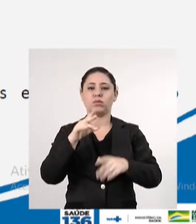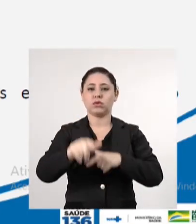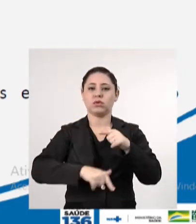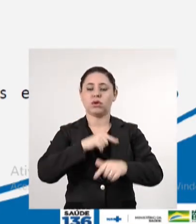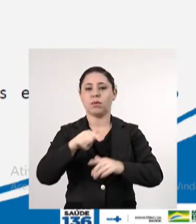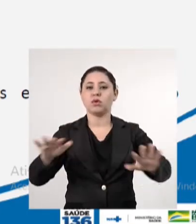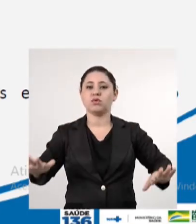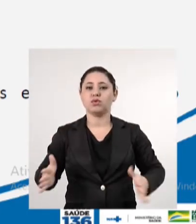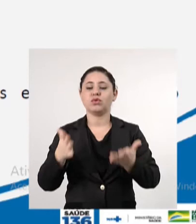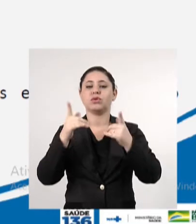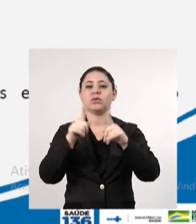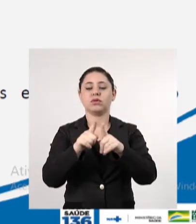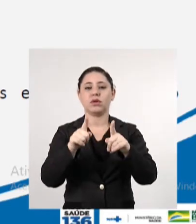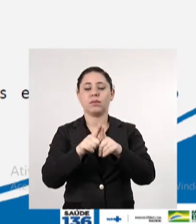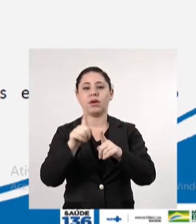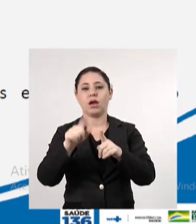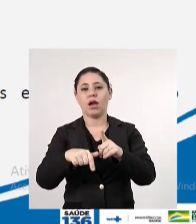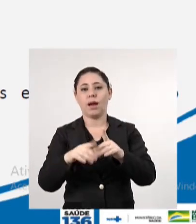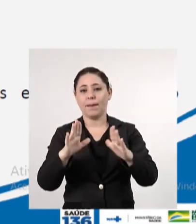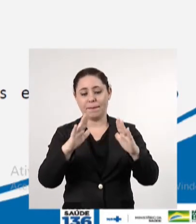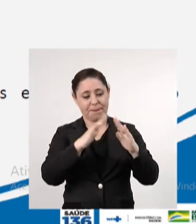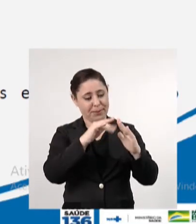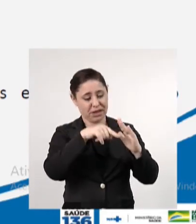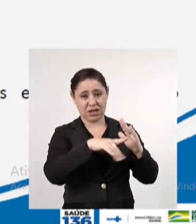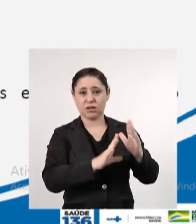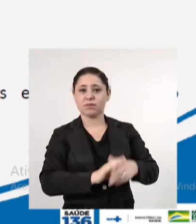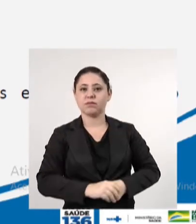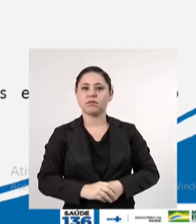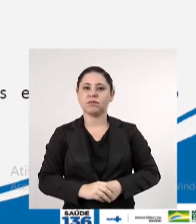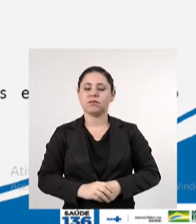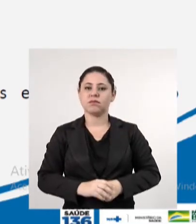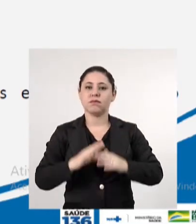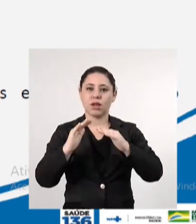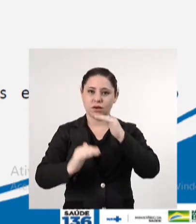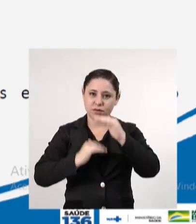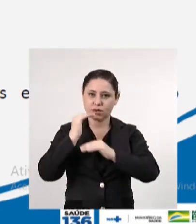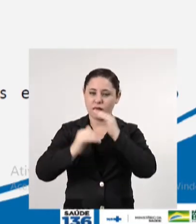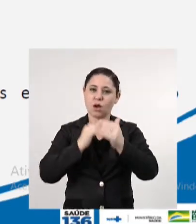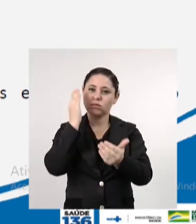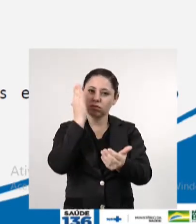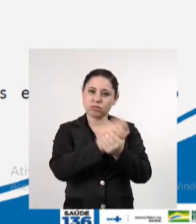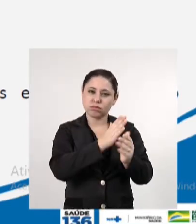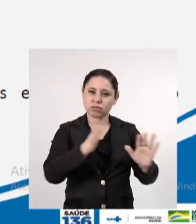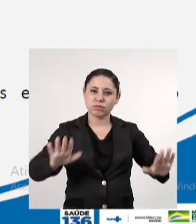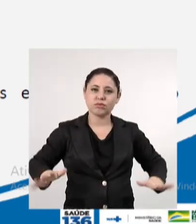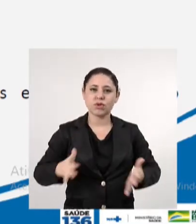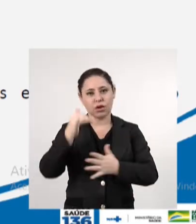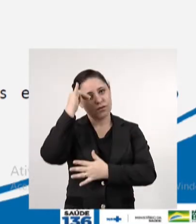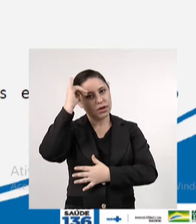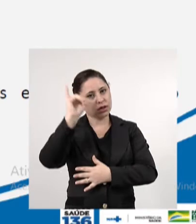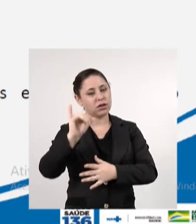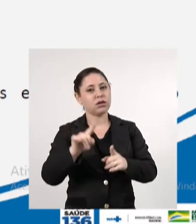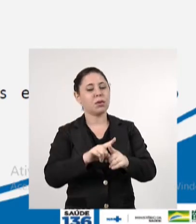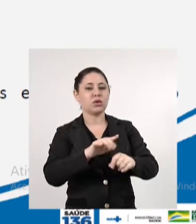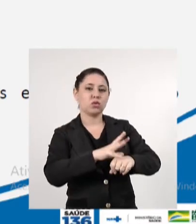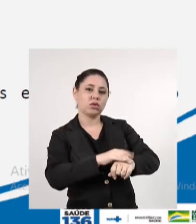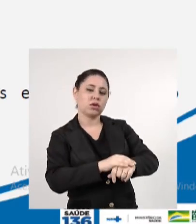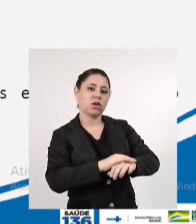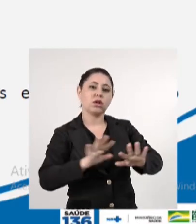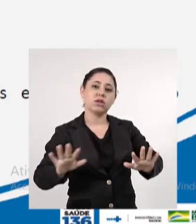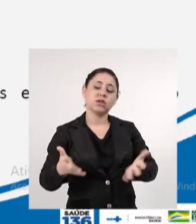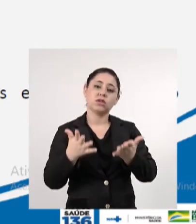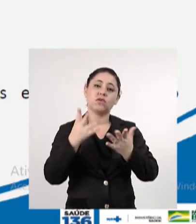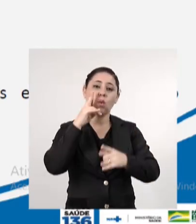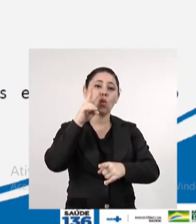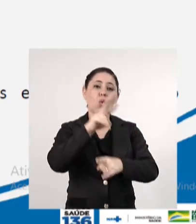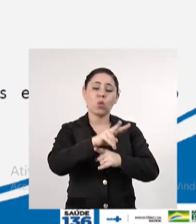ao incentivo às residências. Avançar nos processos de promoção e prevenção, incentivar